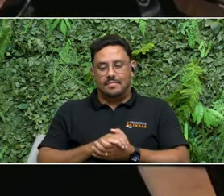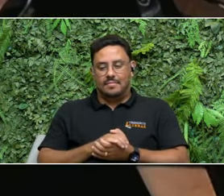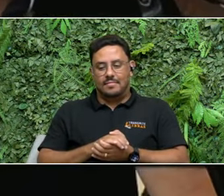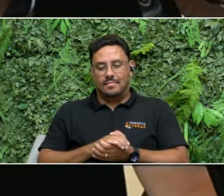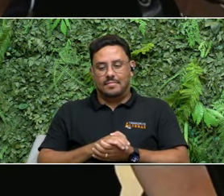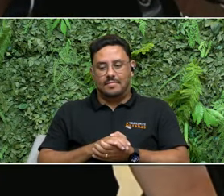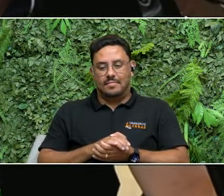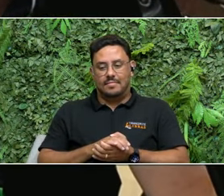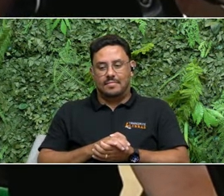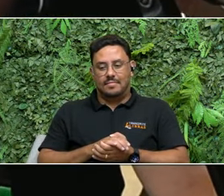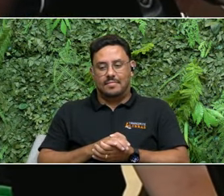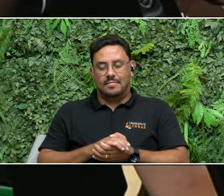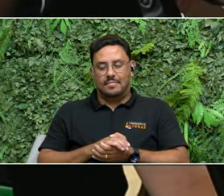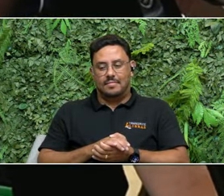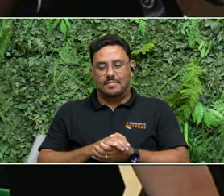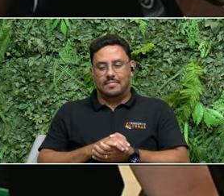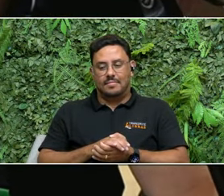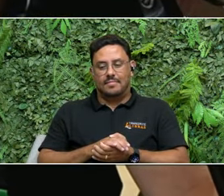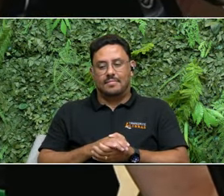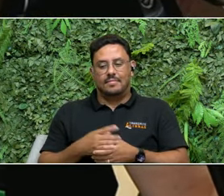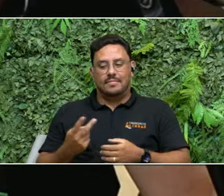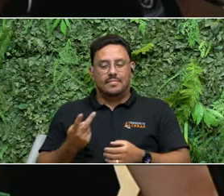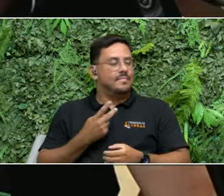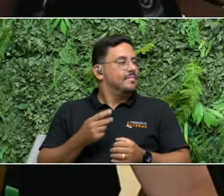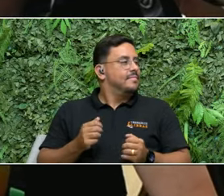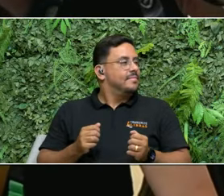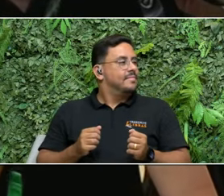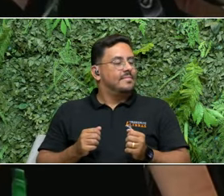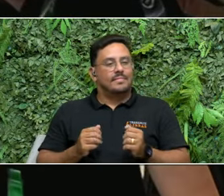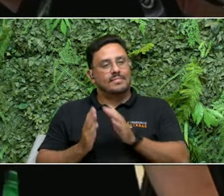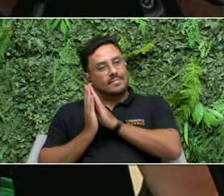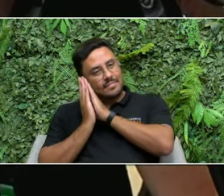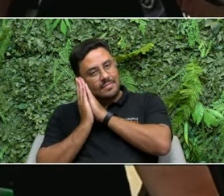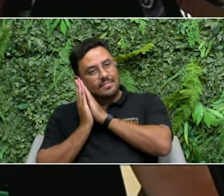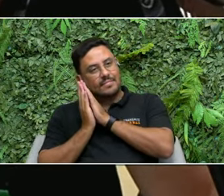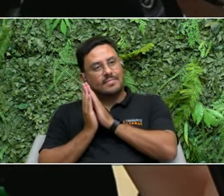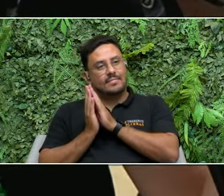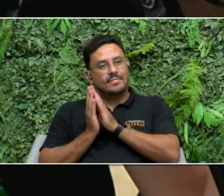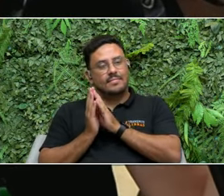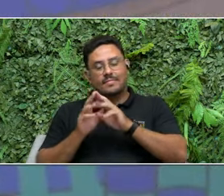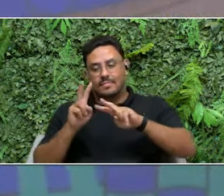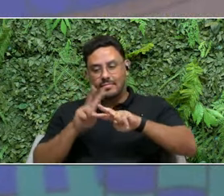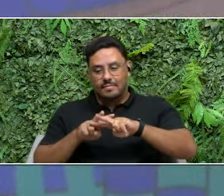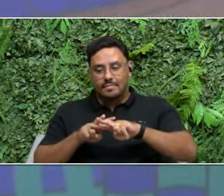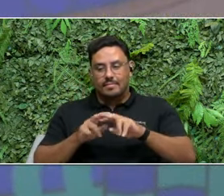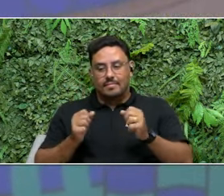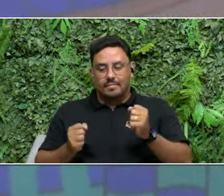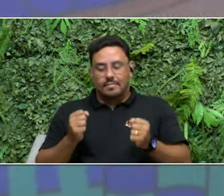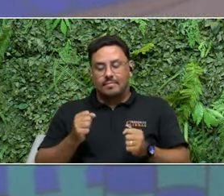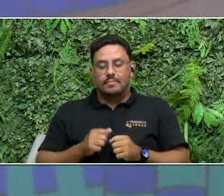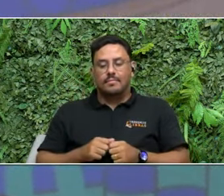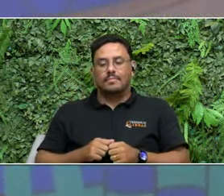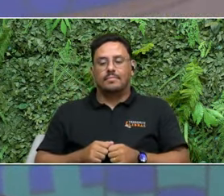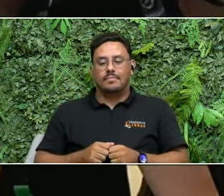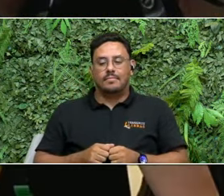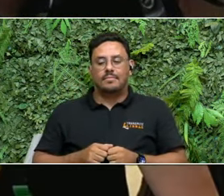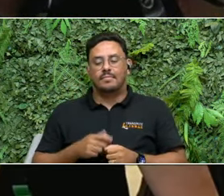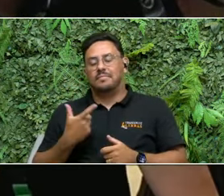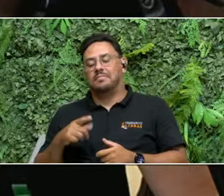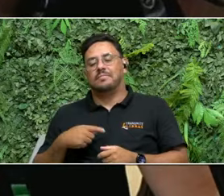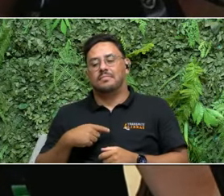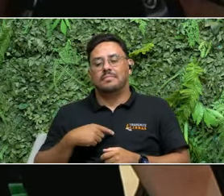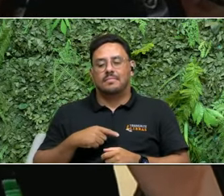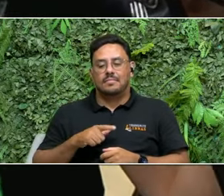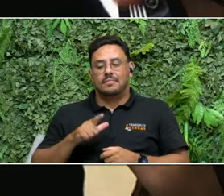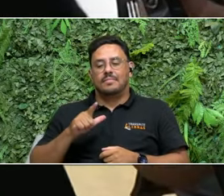louco V nós vamos dormir na cadeia se for eu gostaria de transmitir essa volta louco olha aqui e o Neres aqui é clássico velho clássico não tem essa aqui é